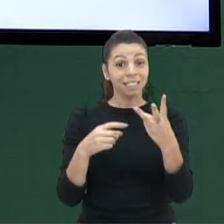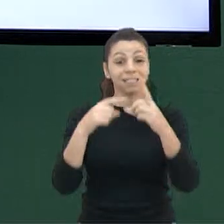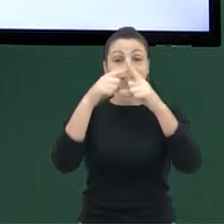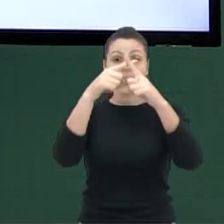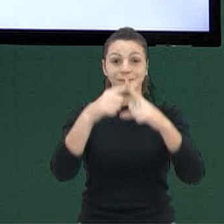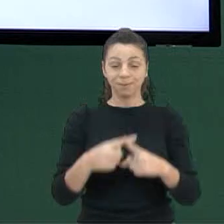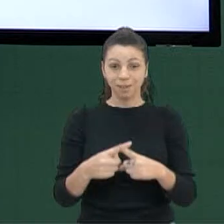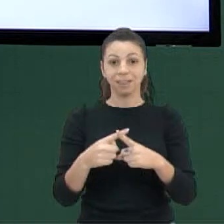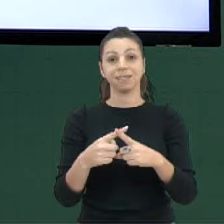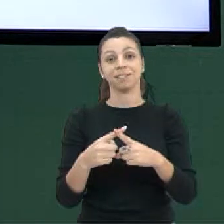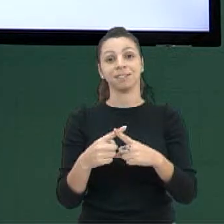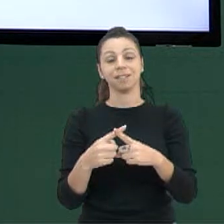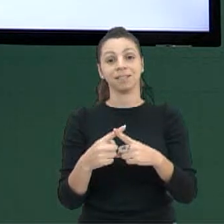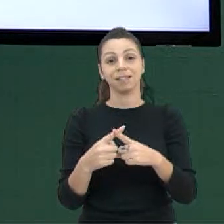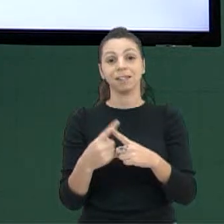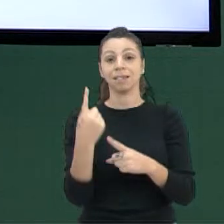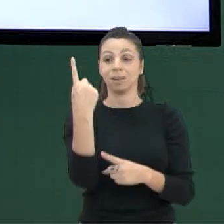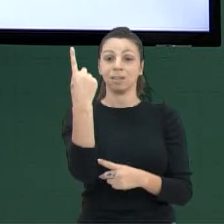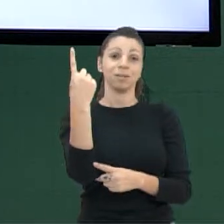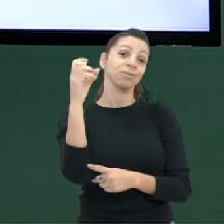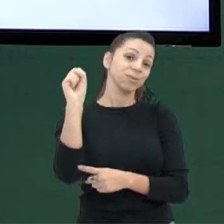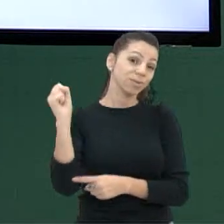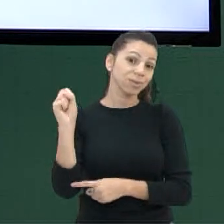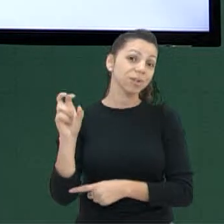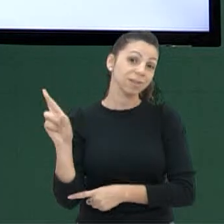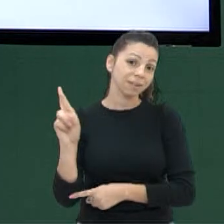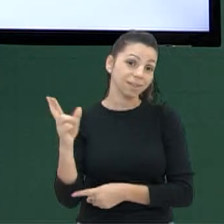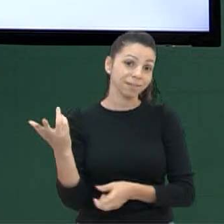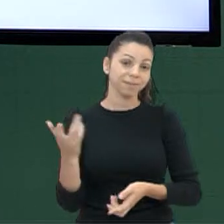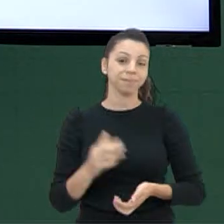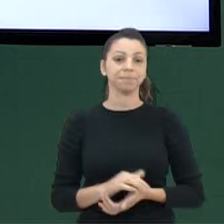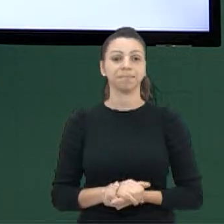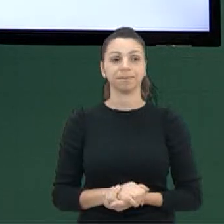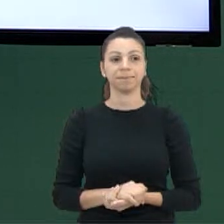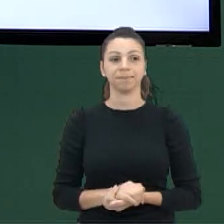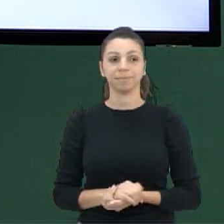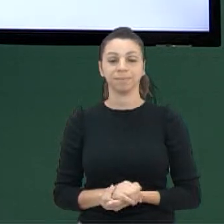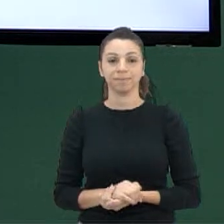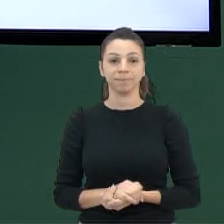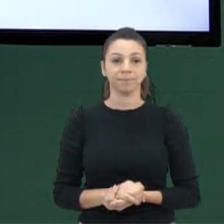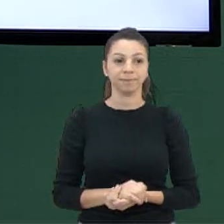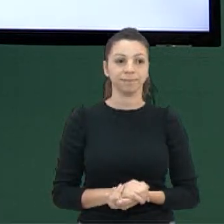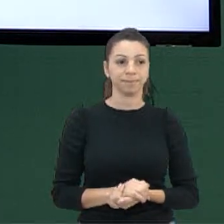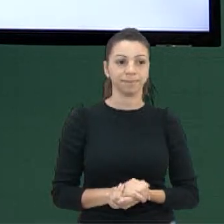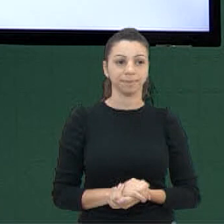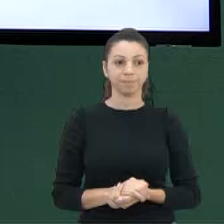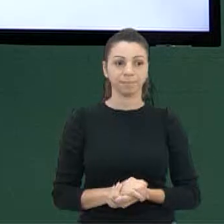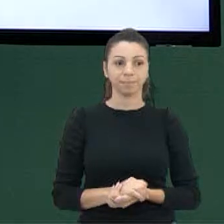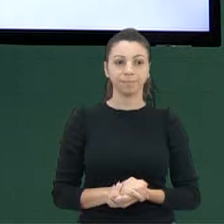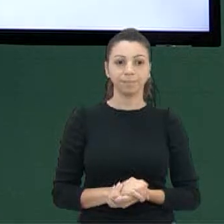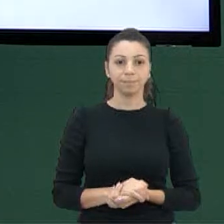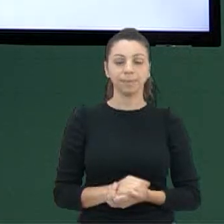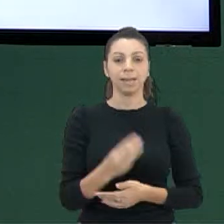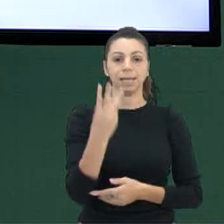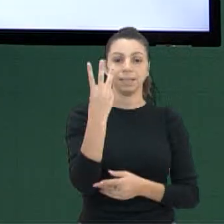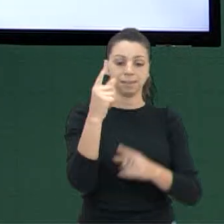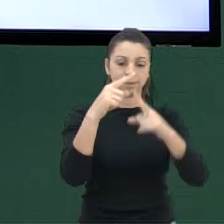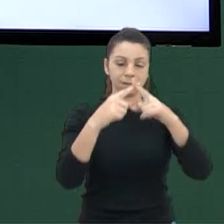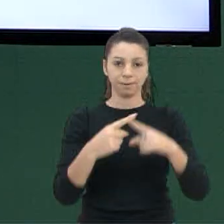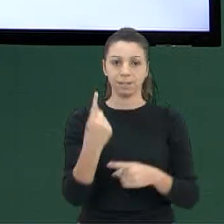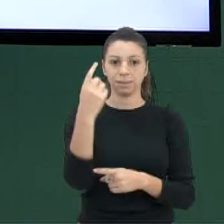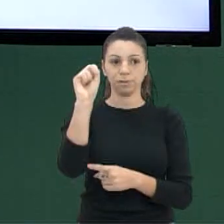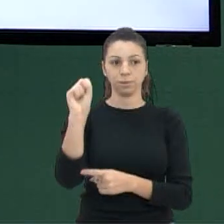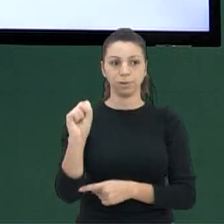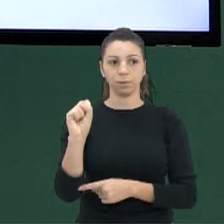valor da entrada do cinema, que é R$18. Ou então, como que vai ficar isso? 3 vezes 18.